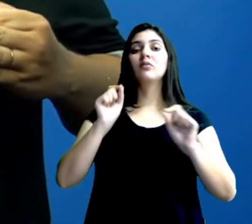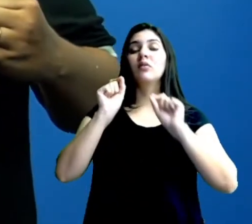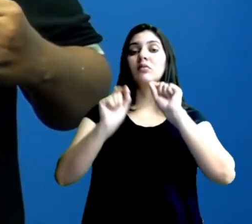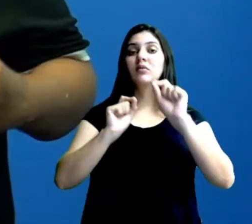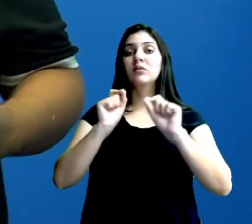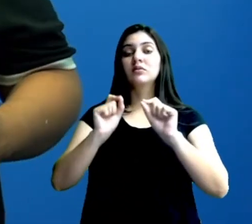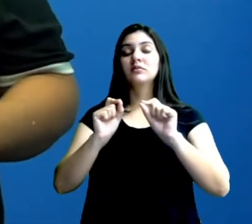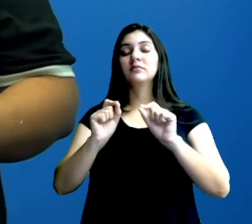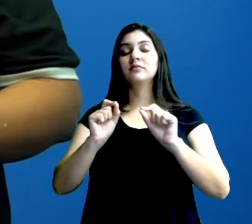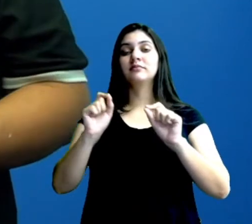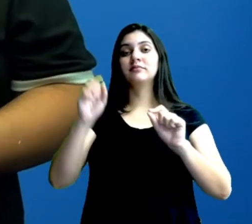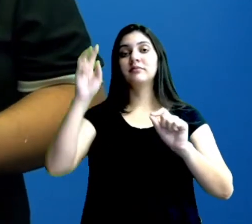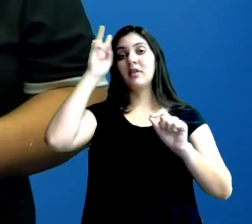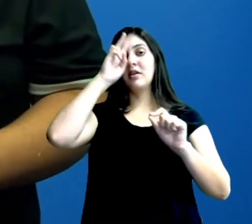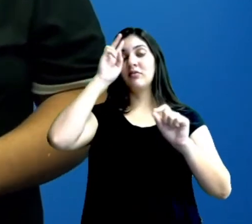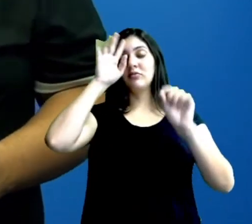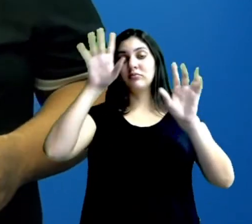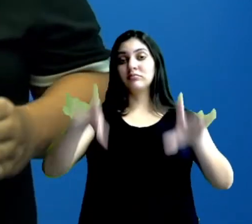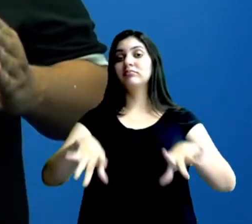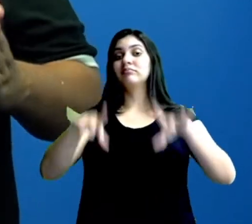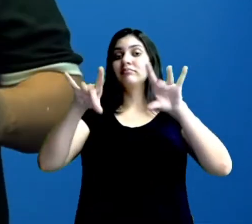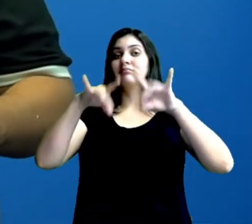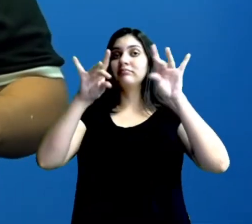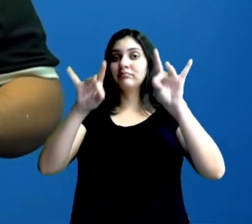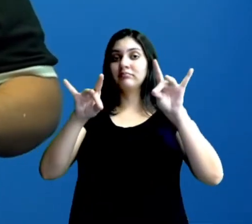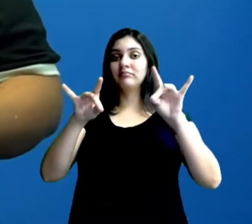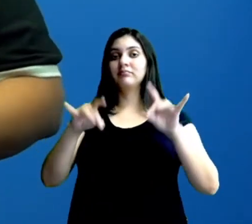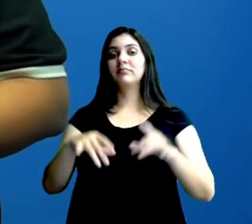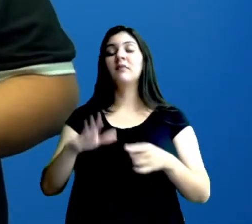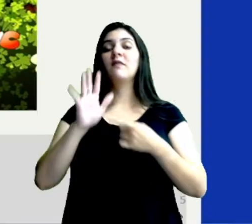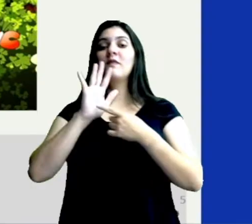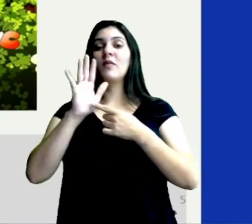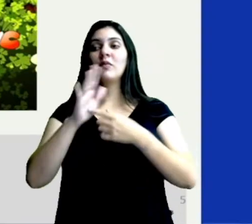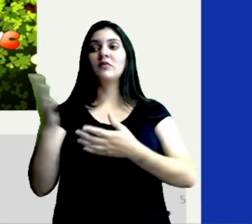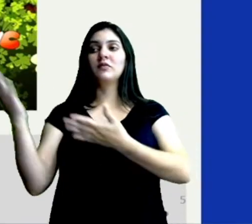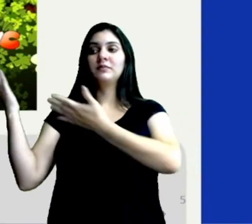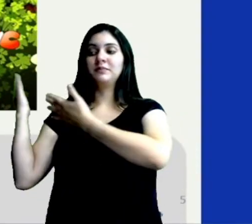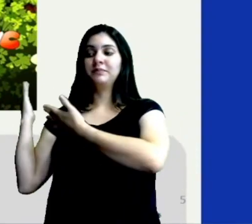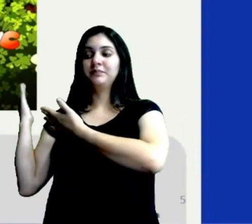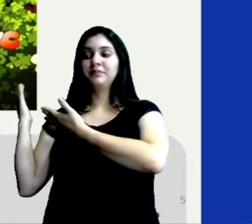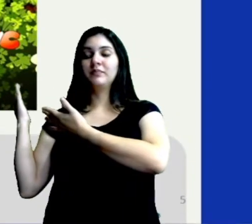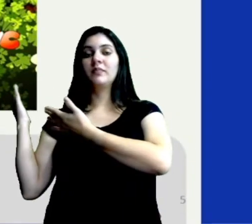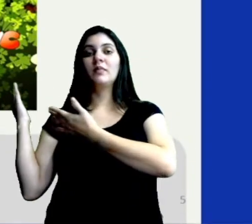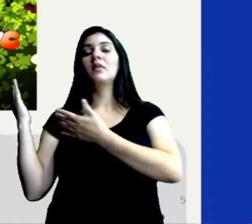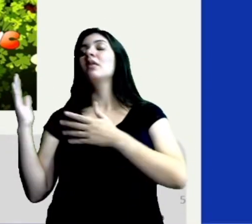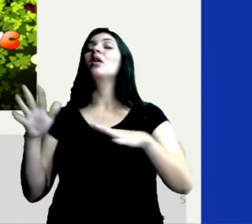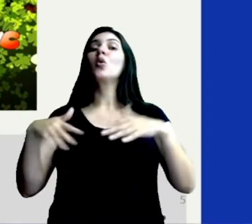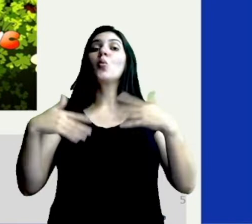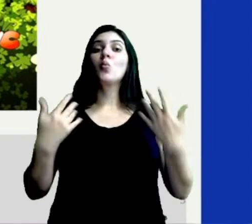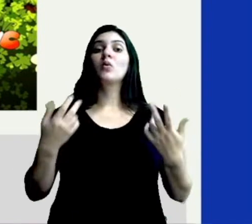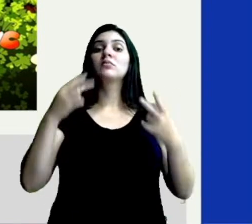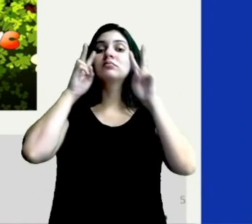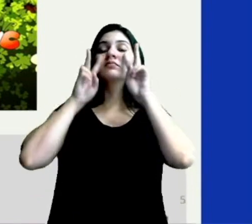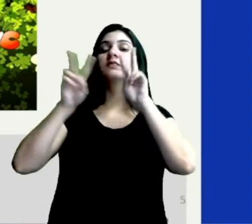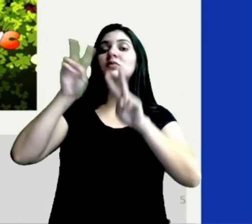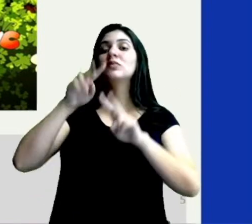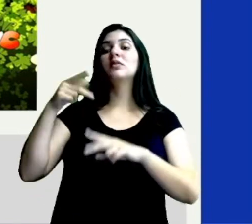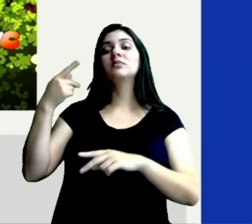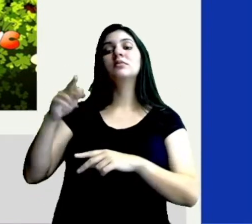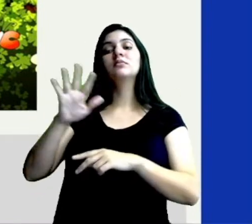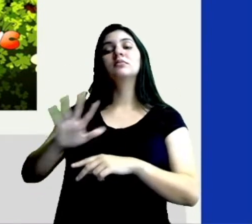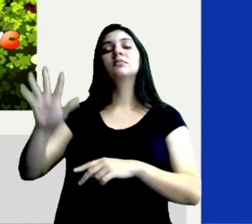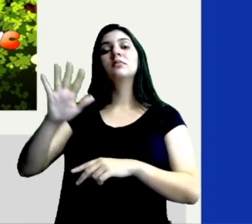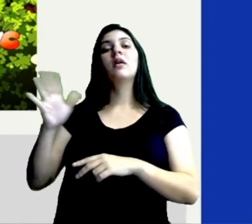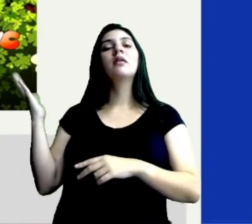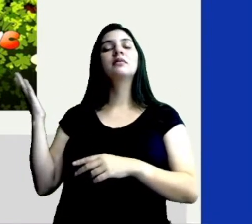é o conto de fadas, tá bom? Coloca aqui na tela para você uma imagem. Quando você se depara com essa imagem, você